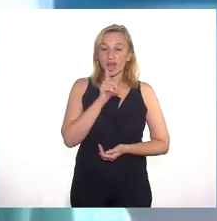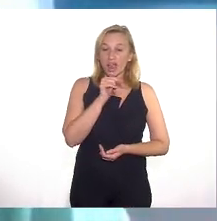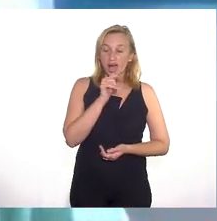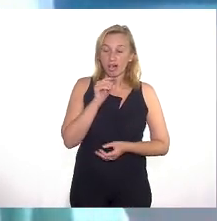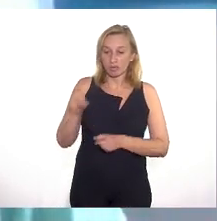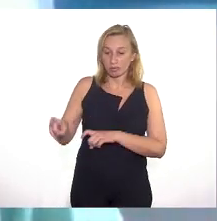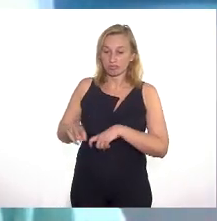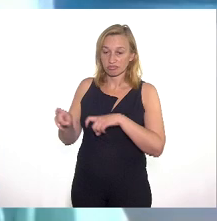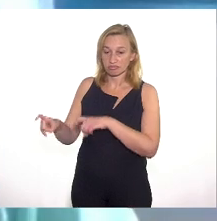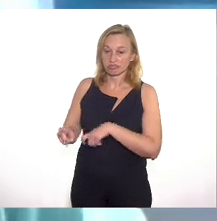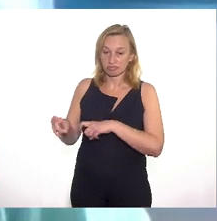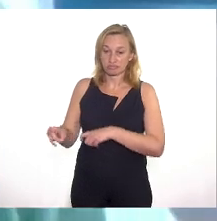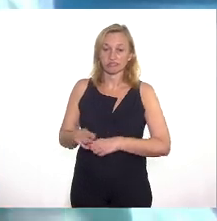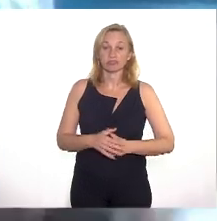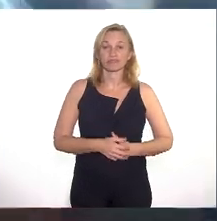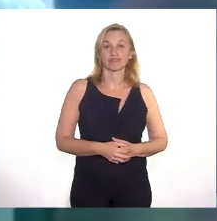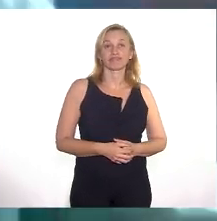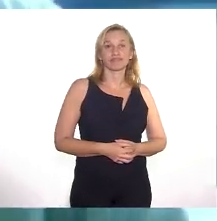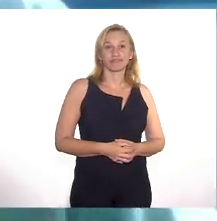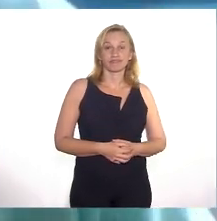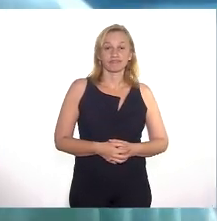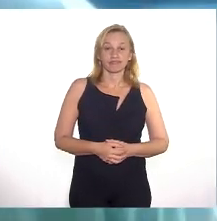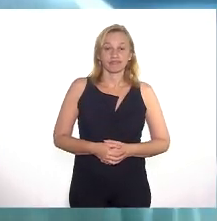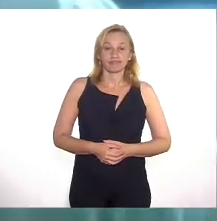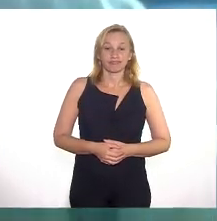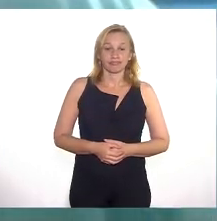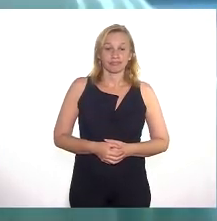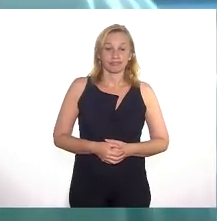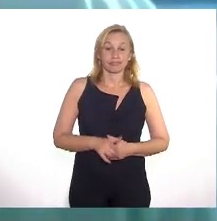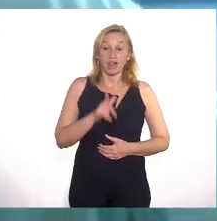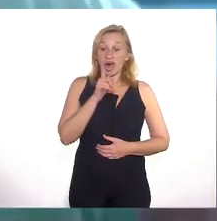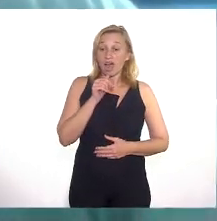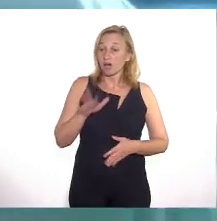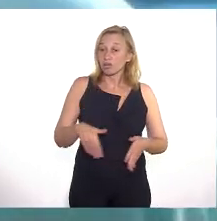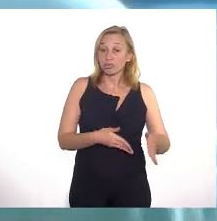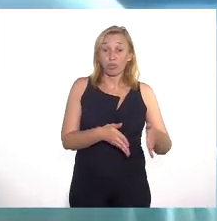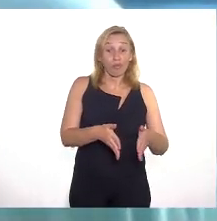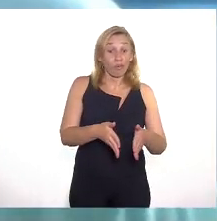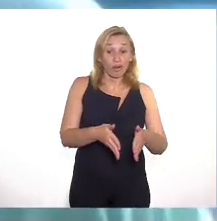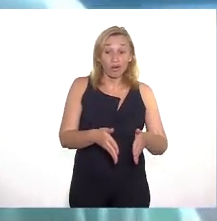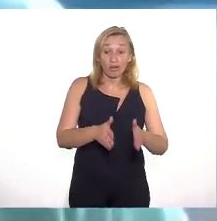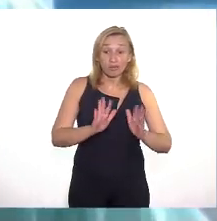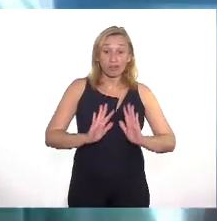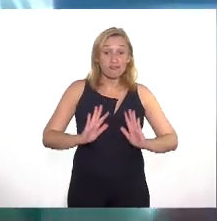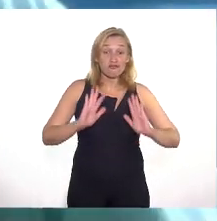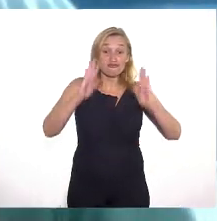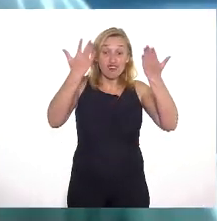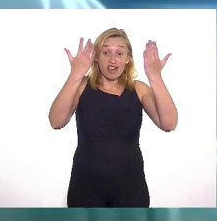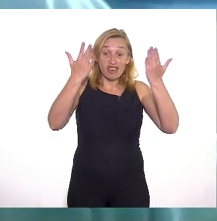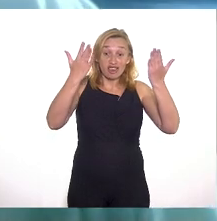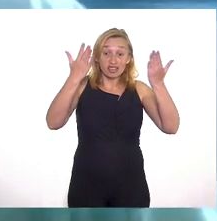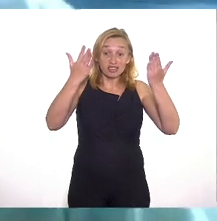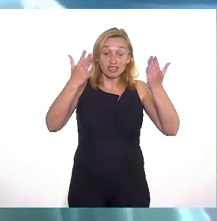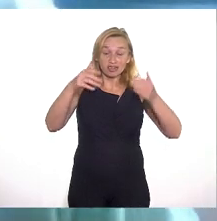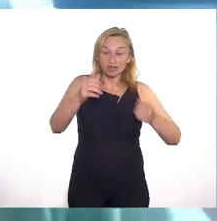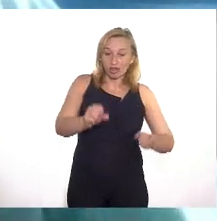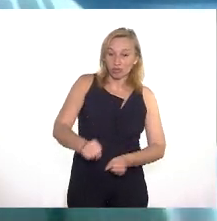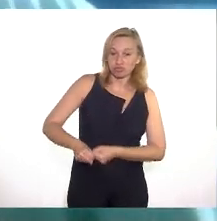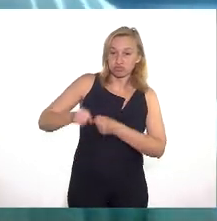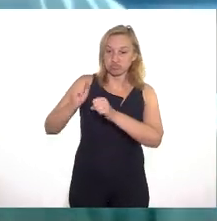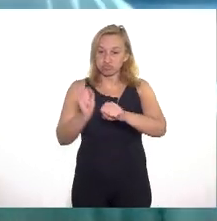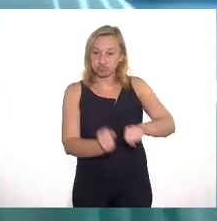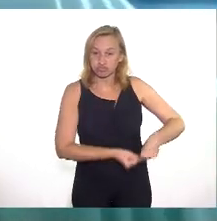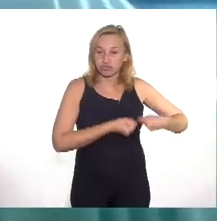agricultura, né? De água para o rio, para ter pesca, por exemplo, no rio, para ter navegação, para